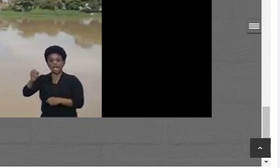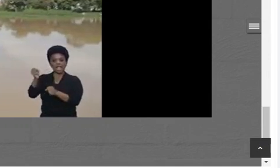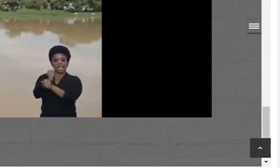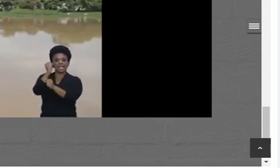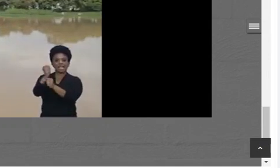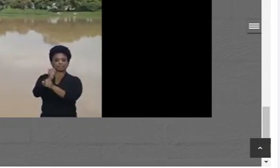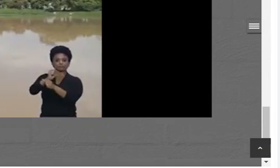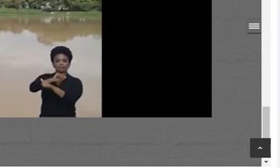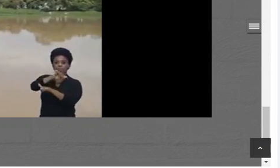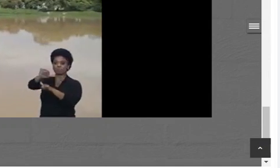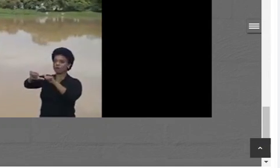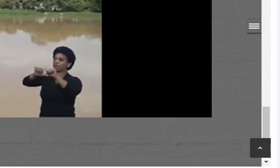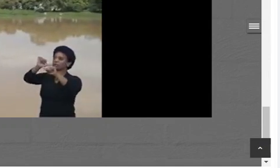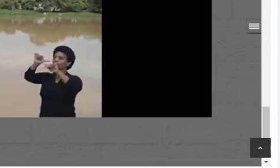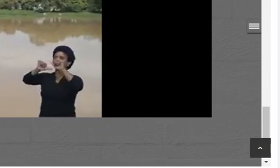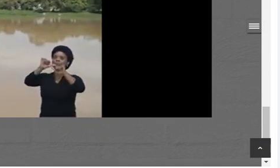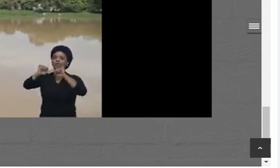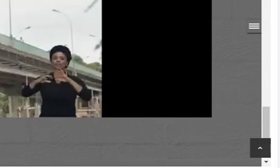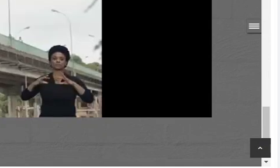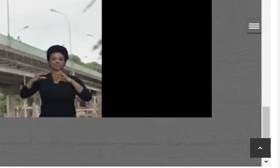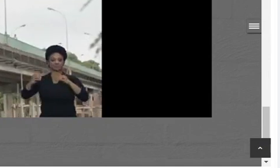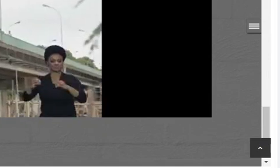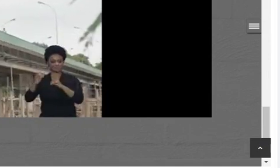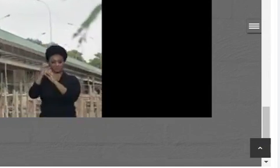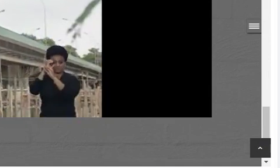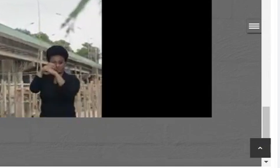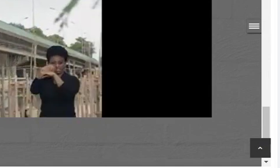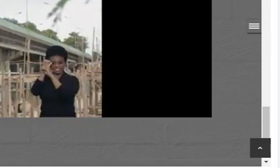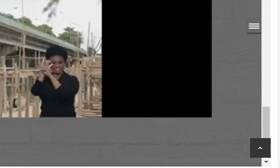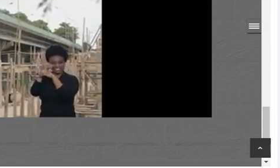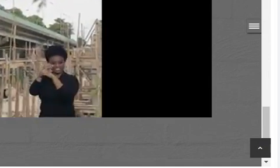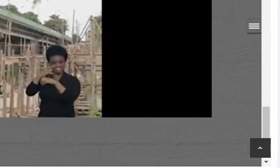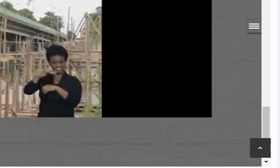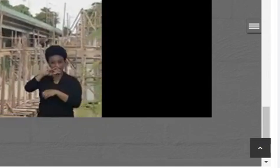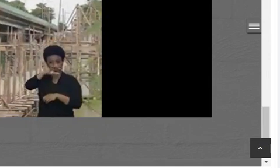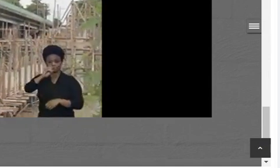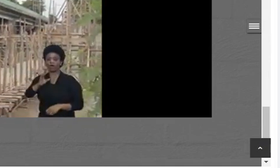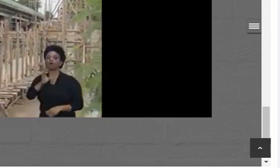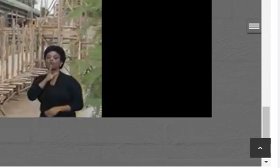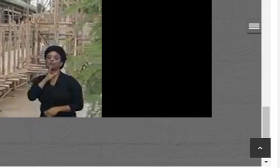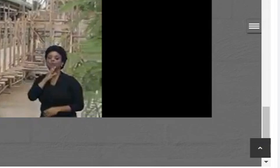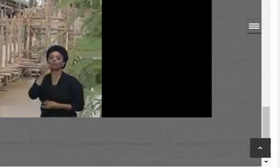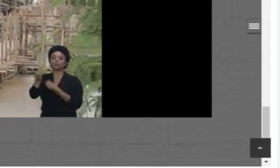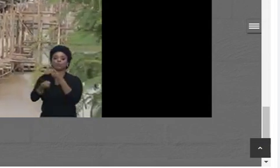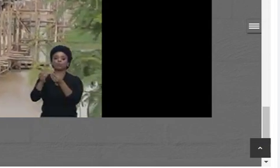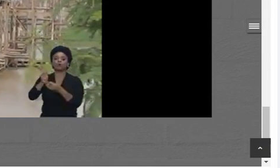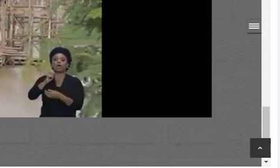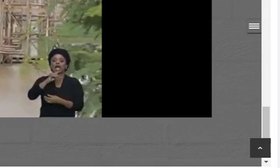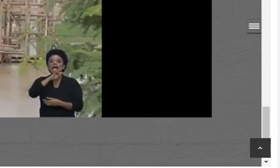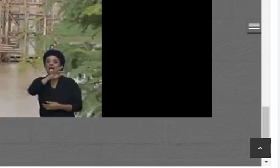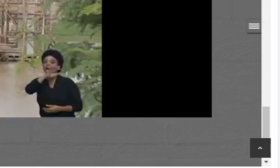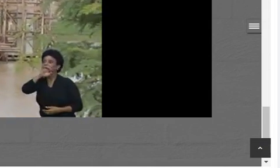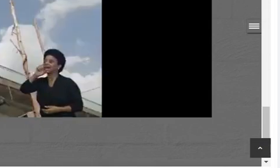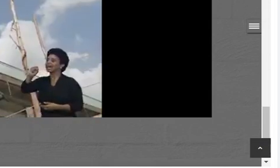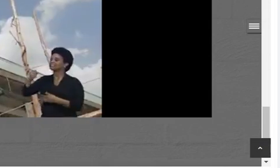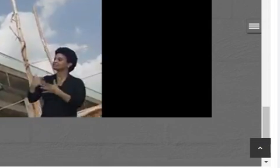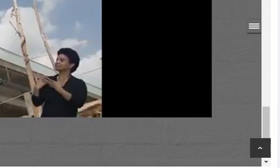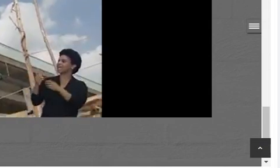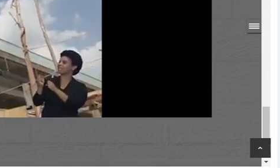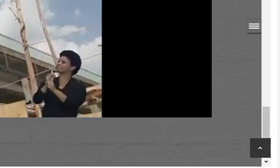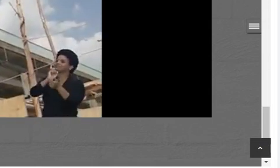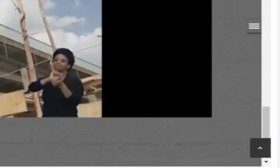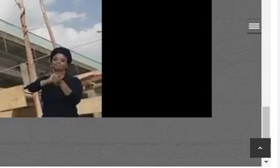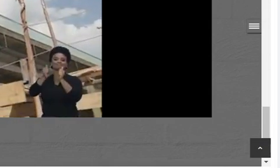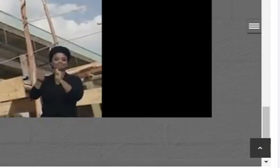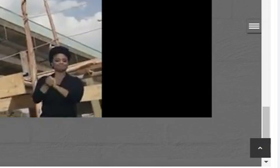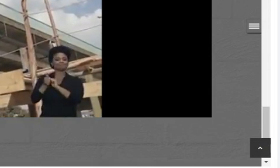vai tomando forma. Dentro da engenharia, as pontes são conhecidas como obras de arte e para esse tipo de construção, além do